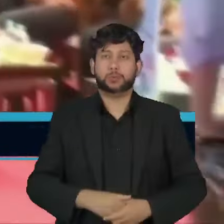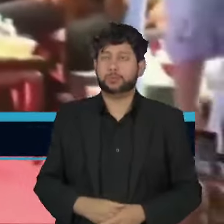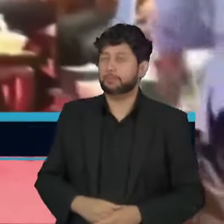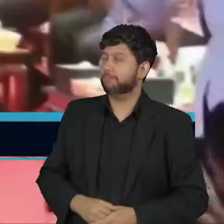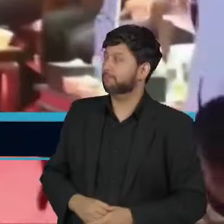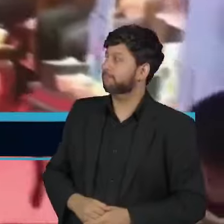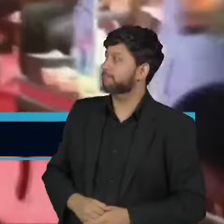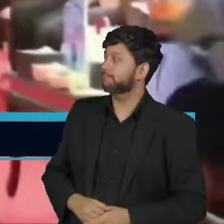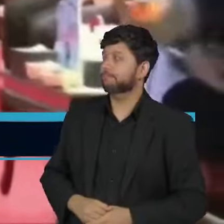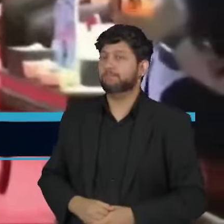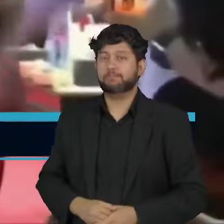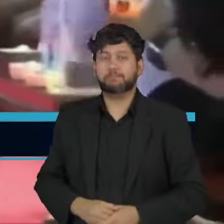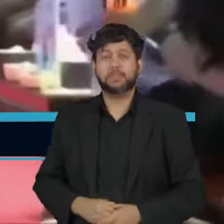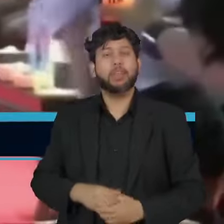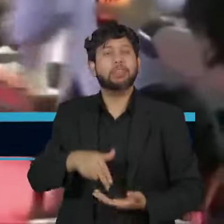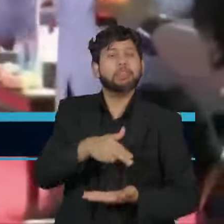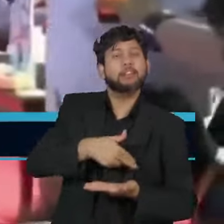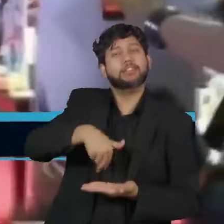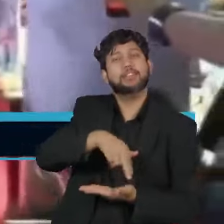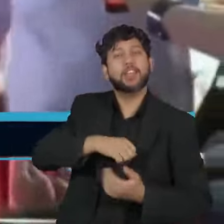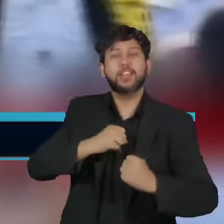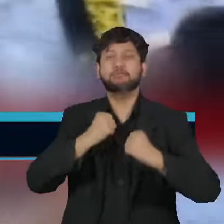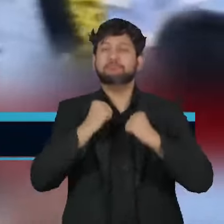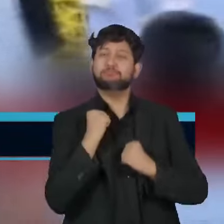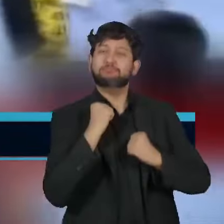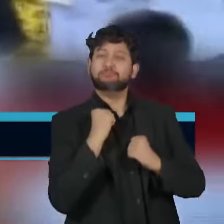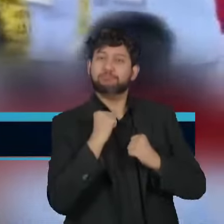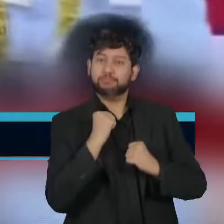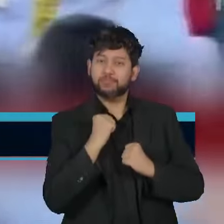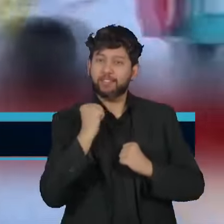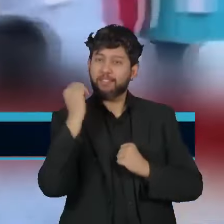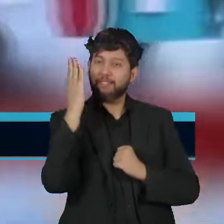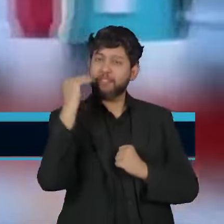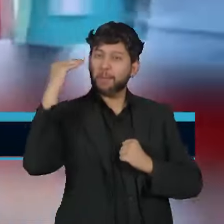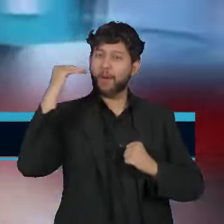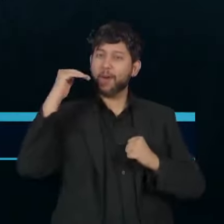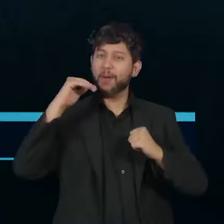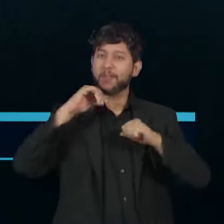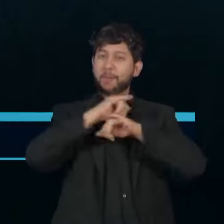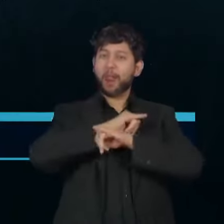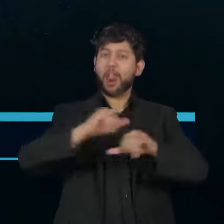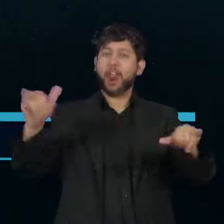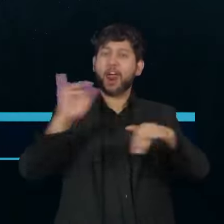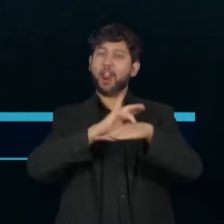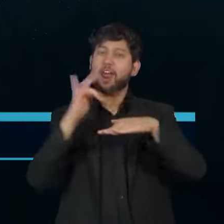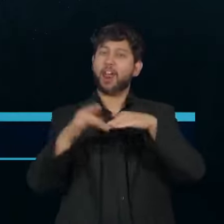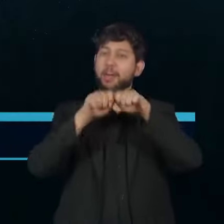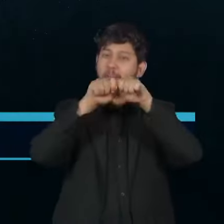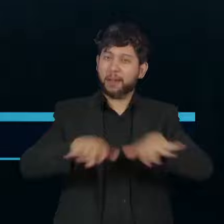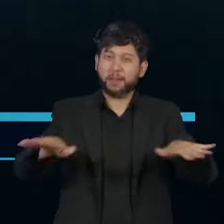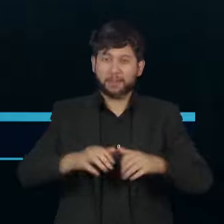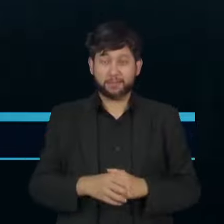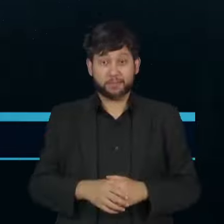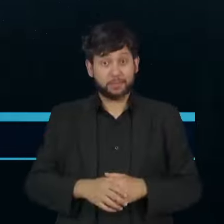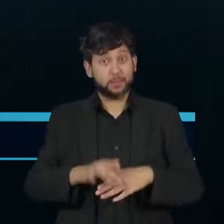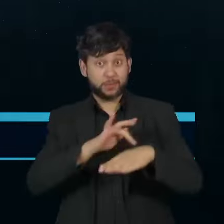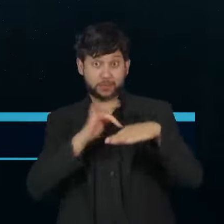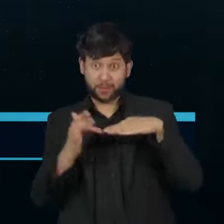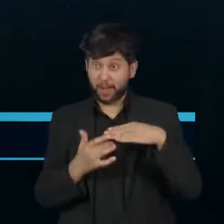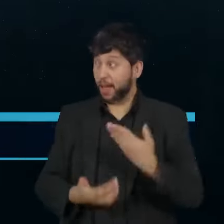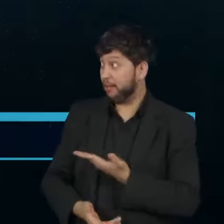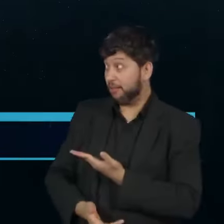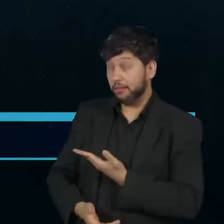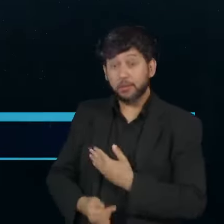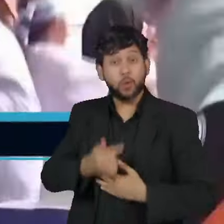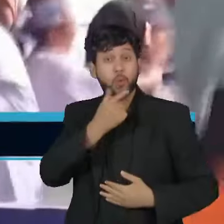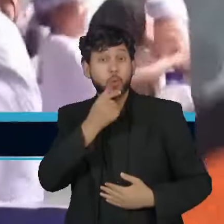políticas a dancinha simpática no palco viralizou nas redes sociais prab subianto se